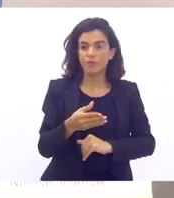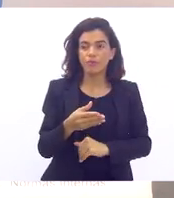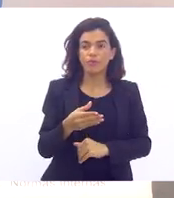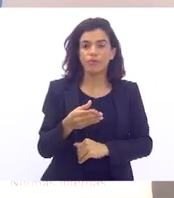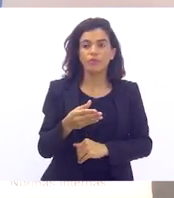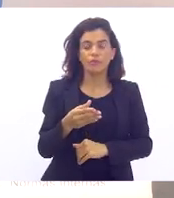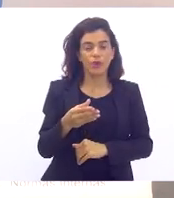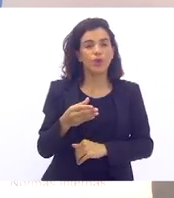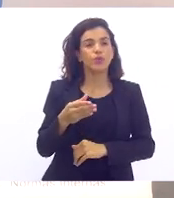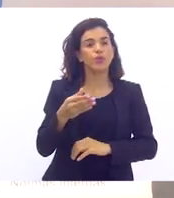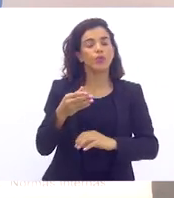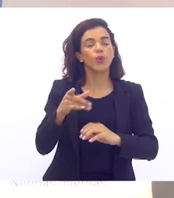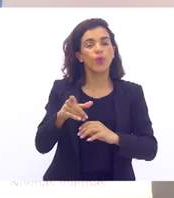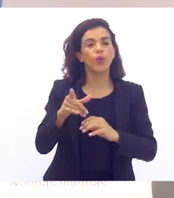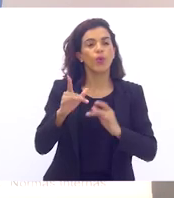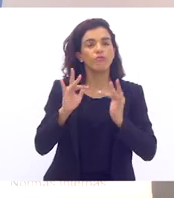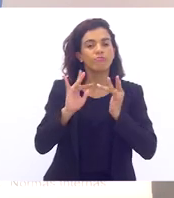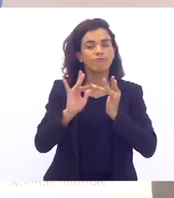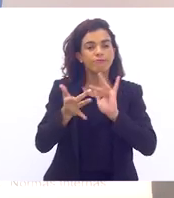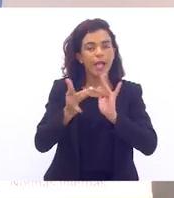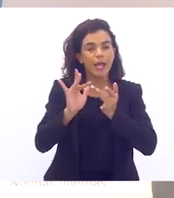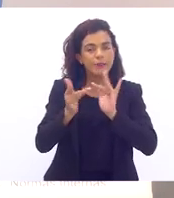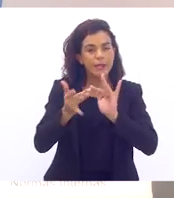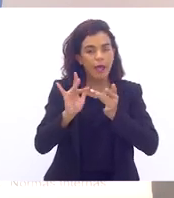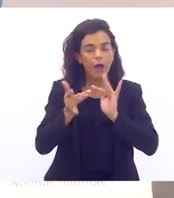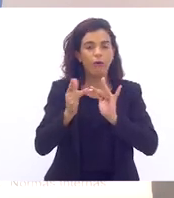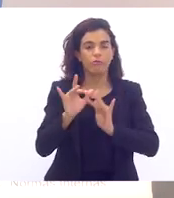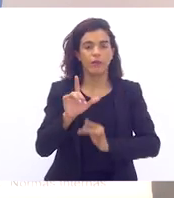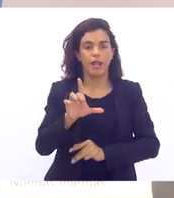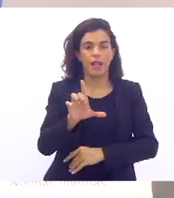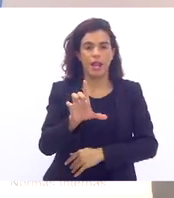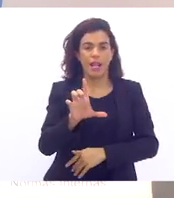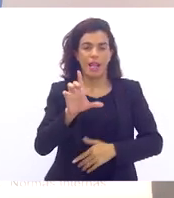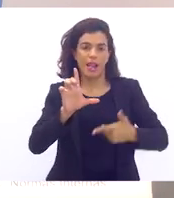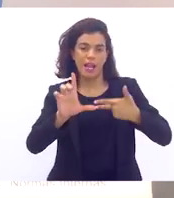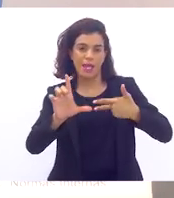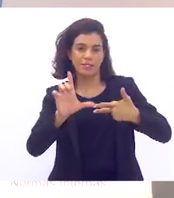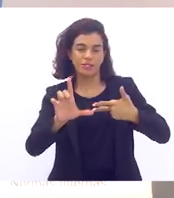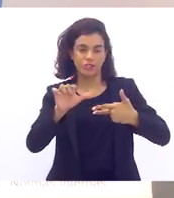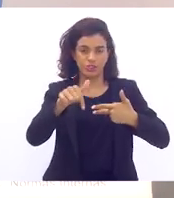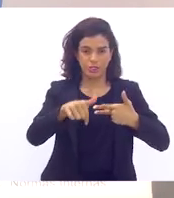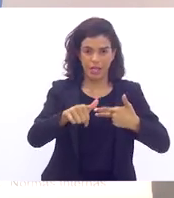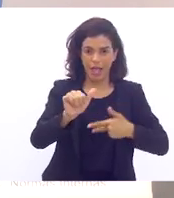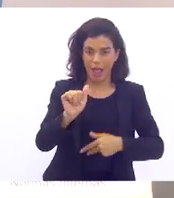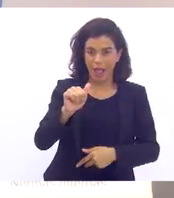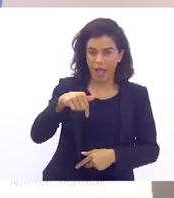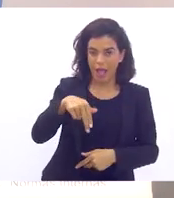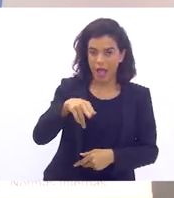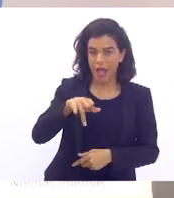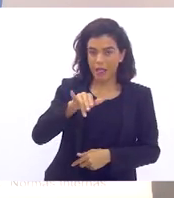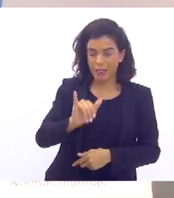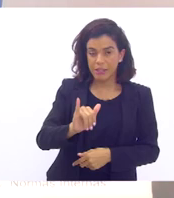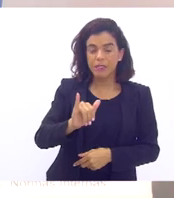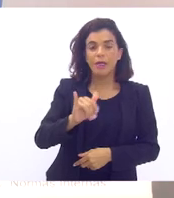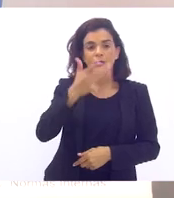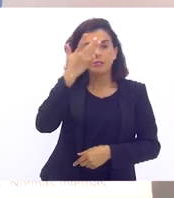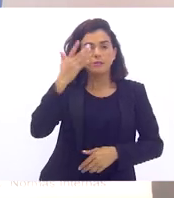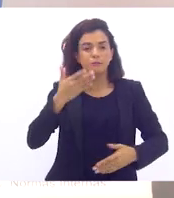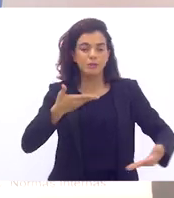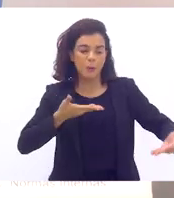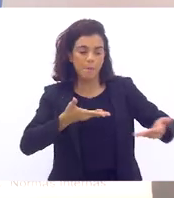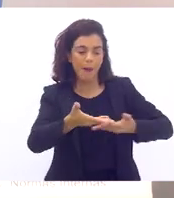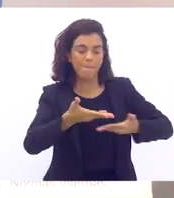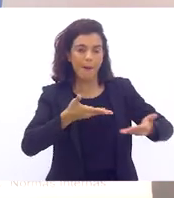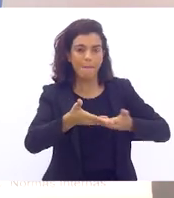oficial da Assembleia Legislativa legisla aqui que é o método pelo qual pela qual as pessoas interagem com